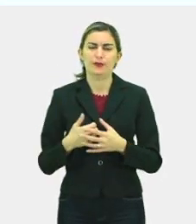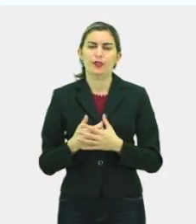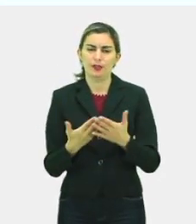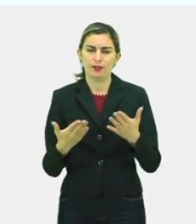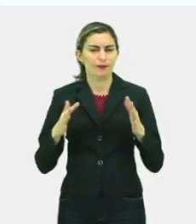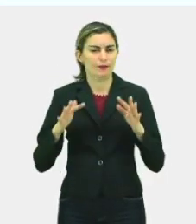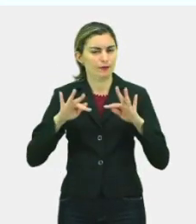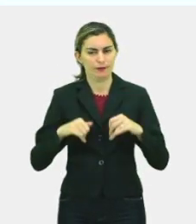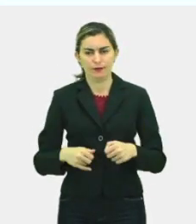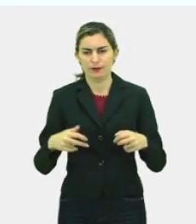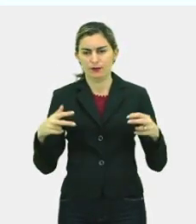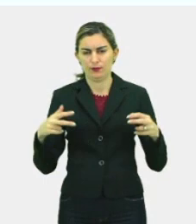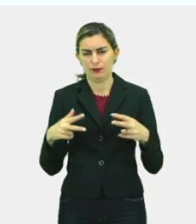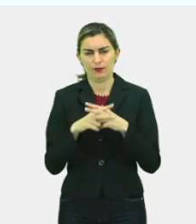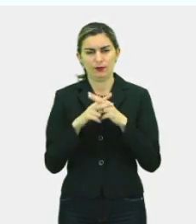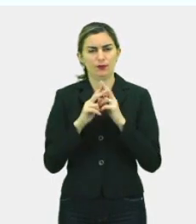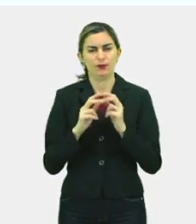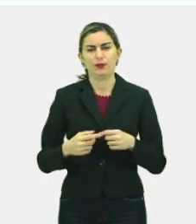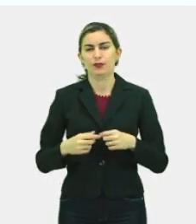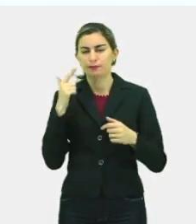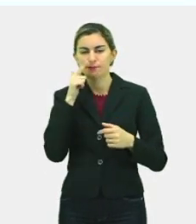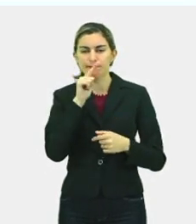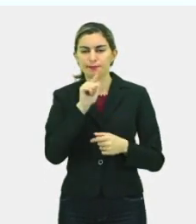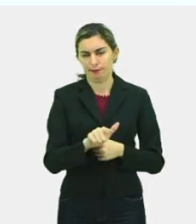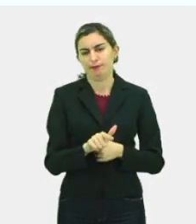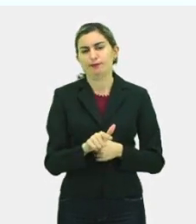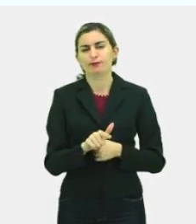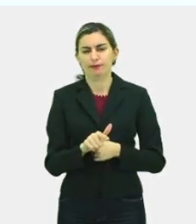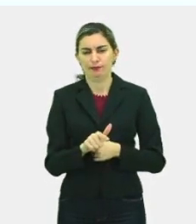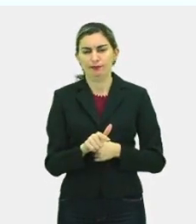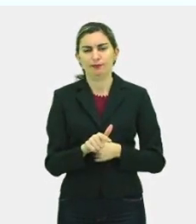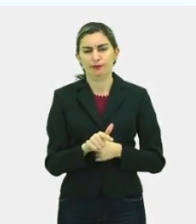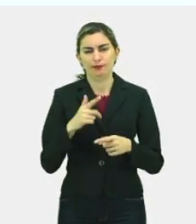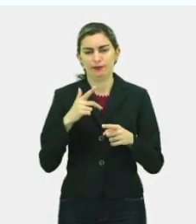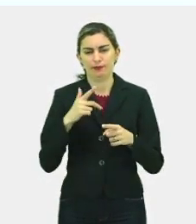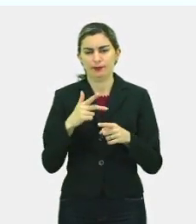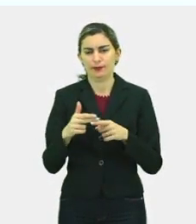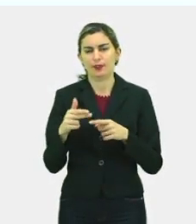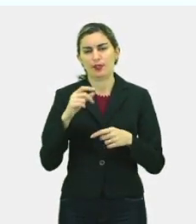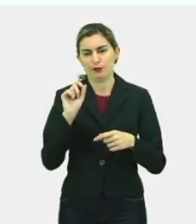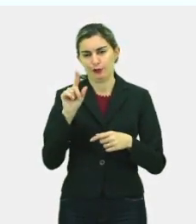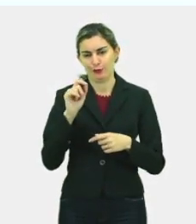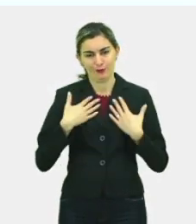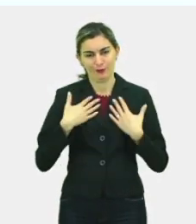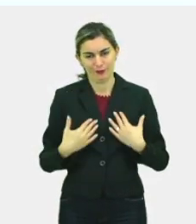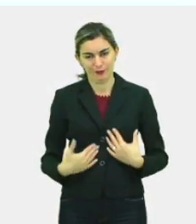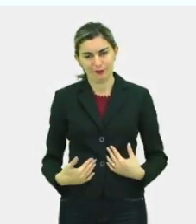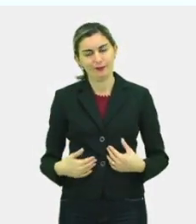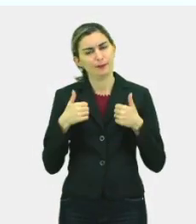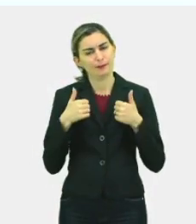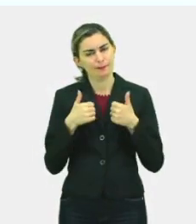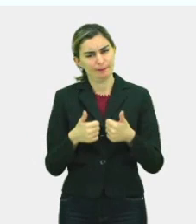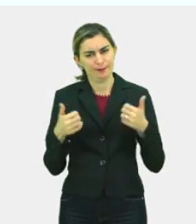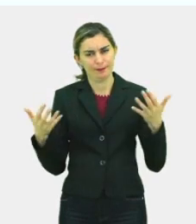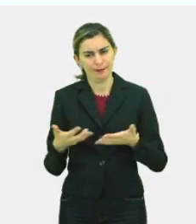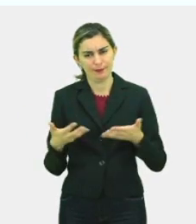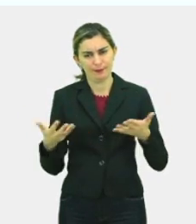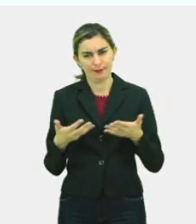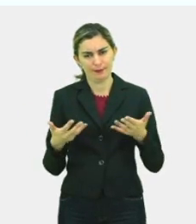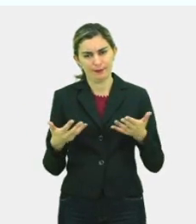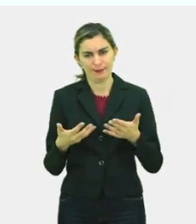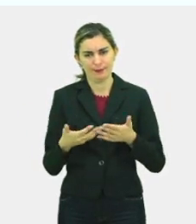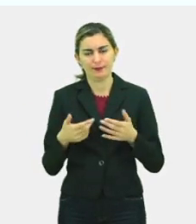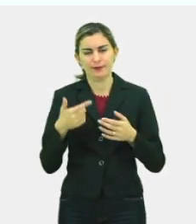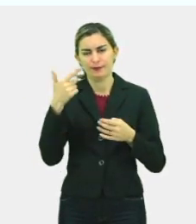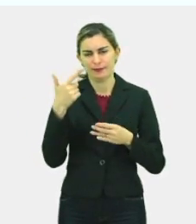se machucar e finaliza a luta. Acabou a luta aí. Ganha o atleta de kimono azul. Muito bem,